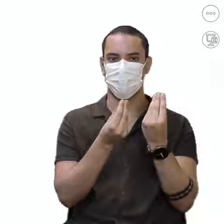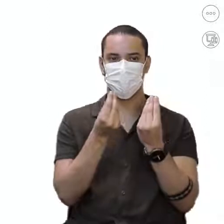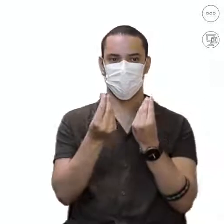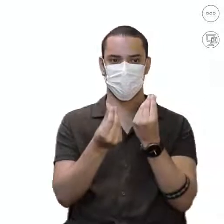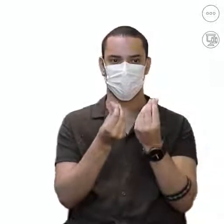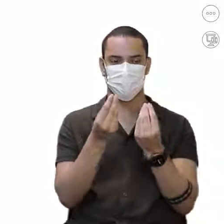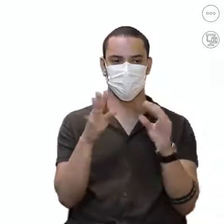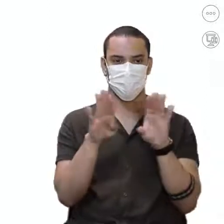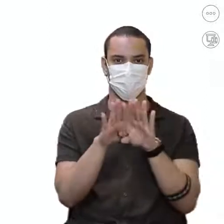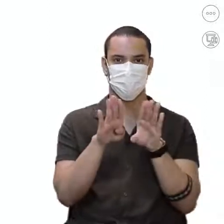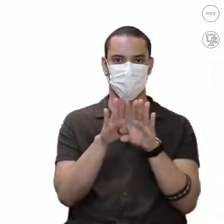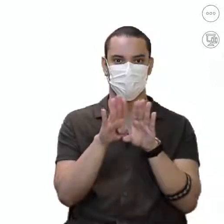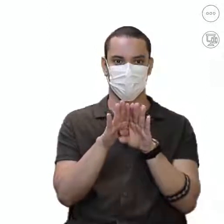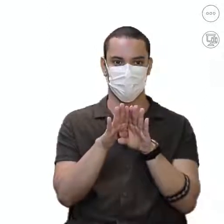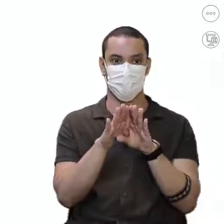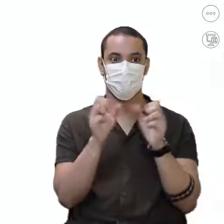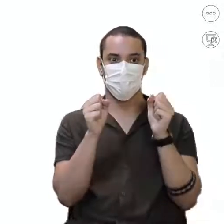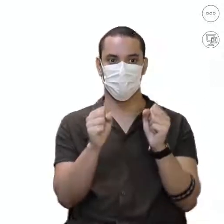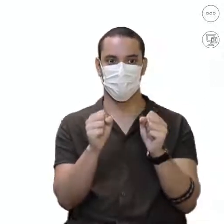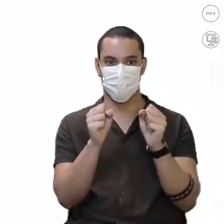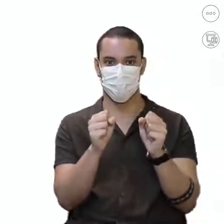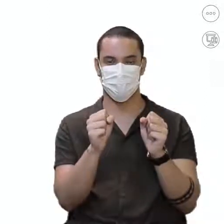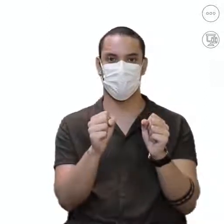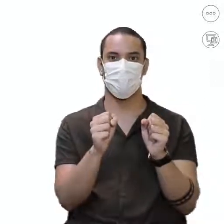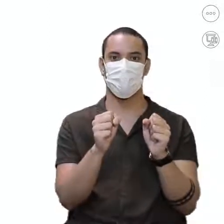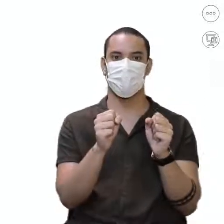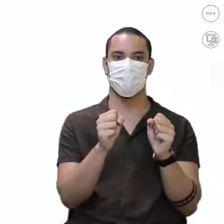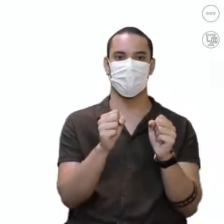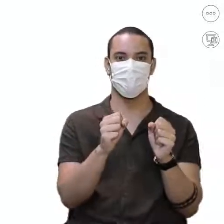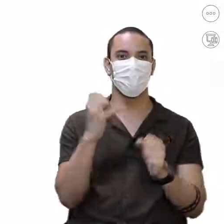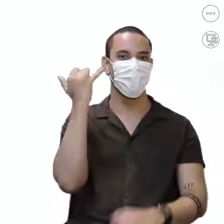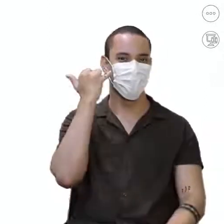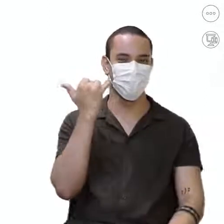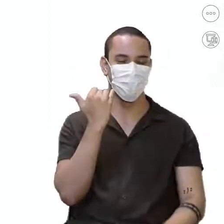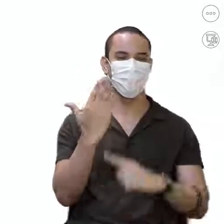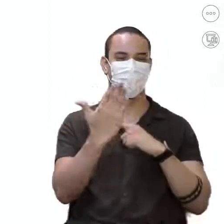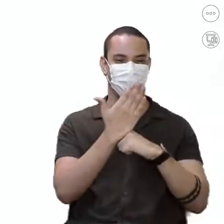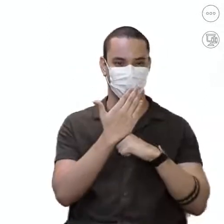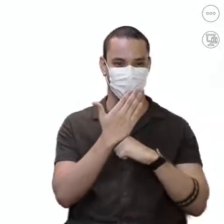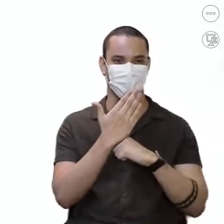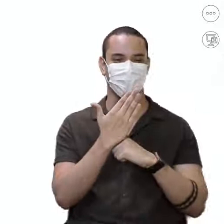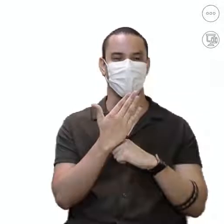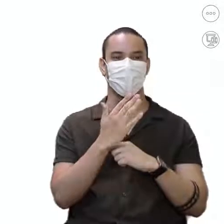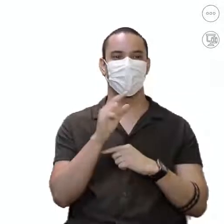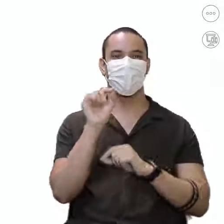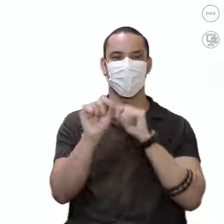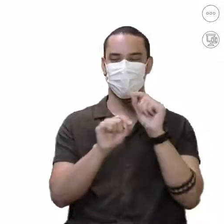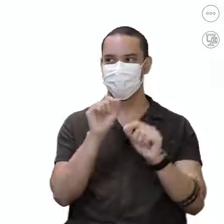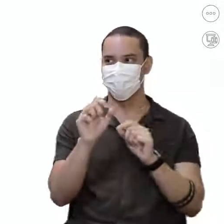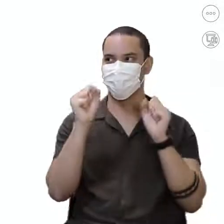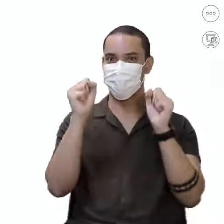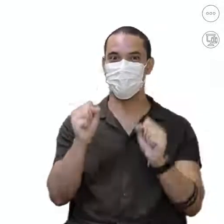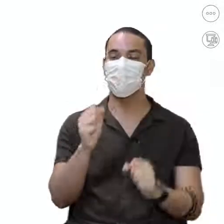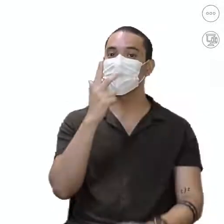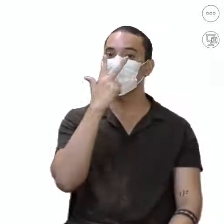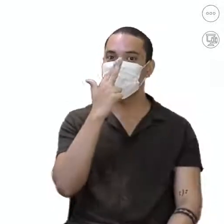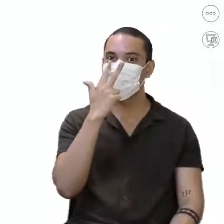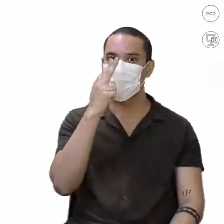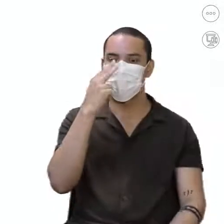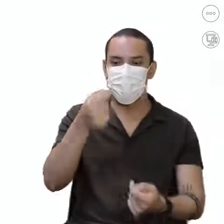você acha que é uma coisa, uma pegadinha, que o Vitor me ajudou, uma pegadinha, pode